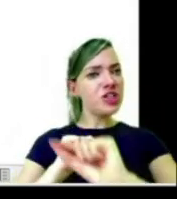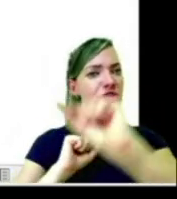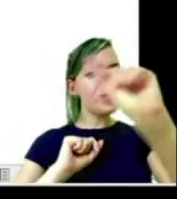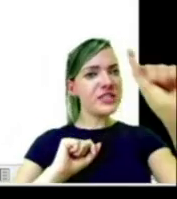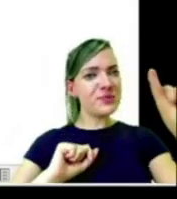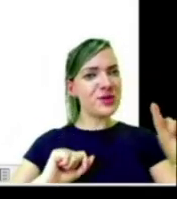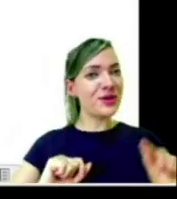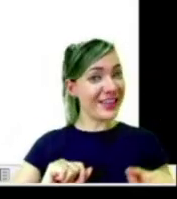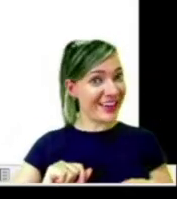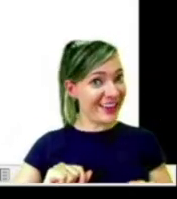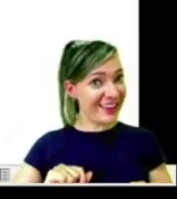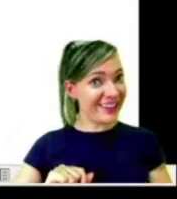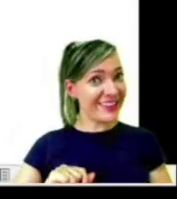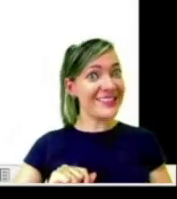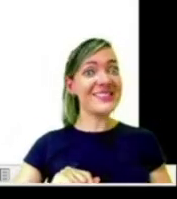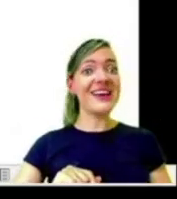de